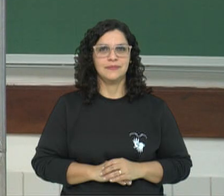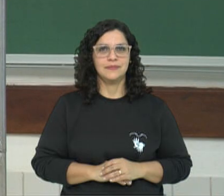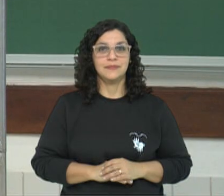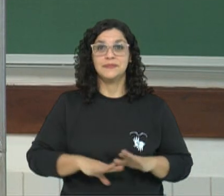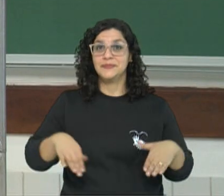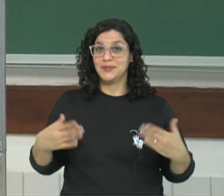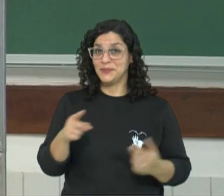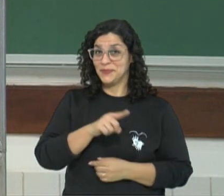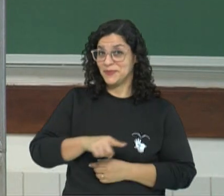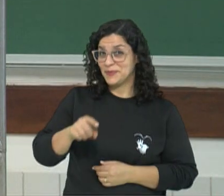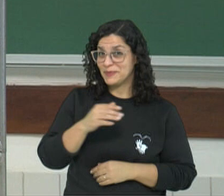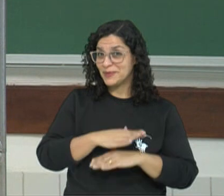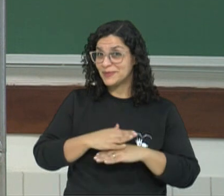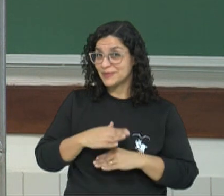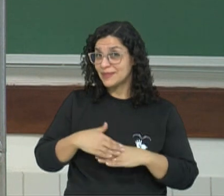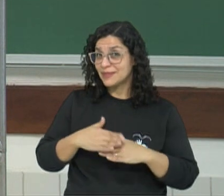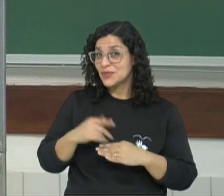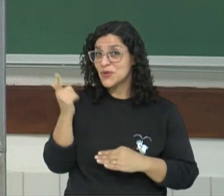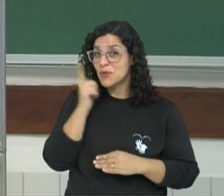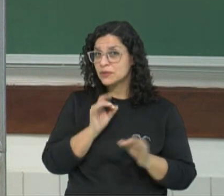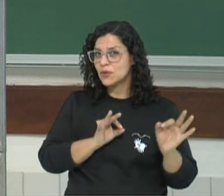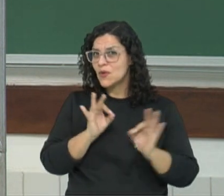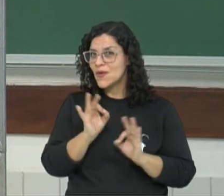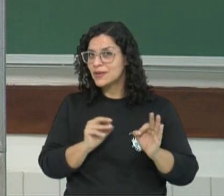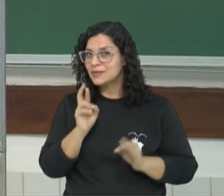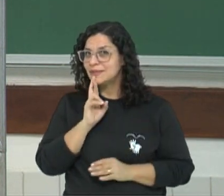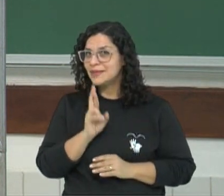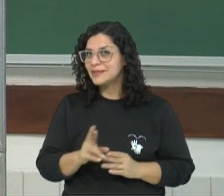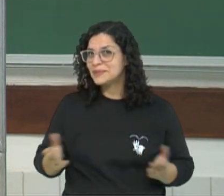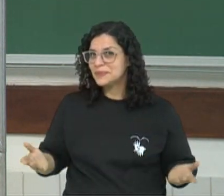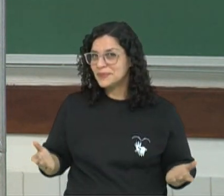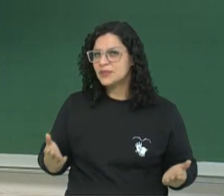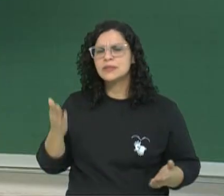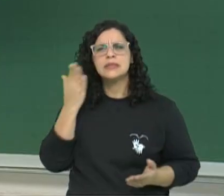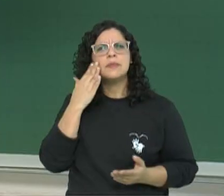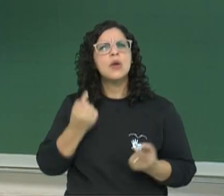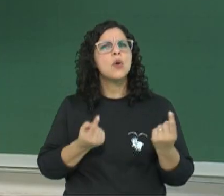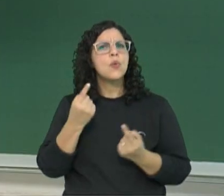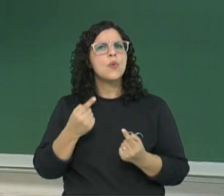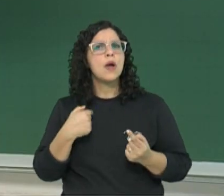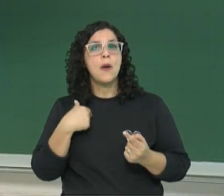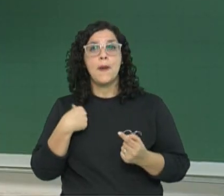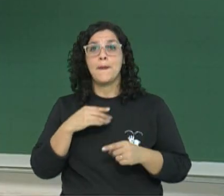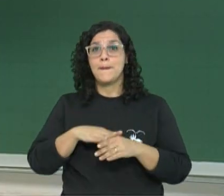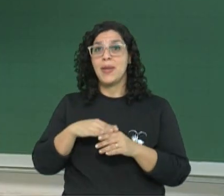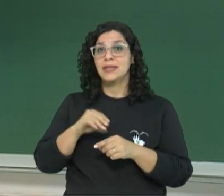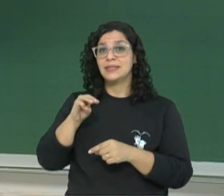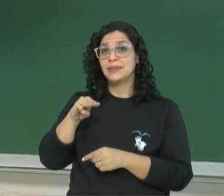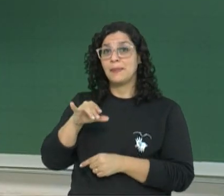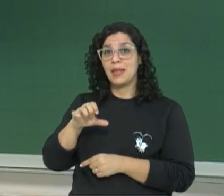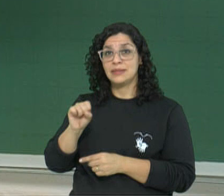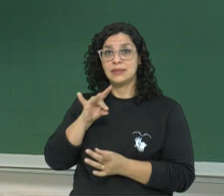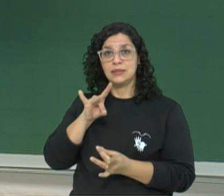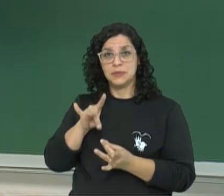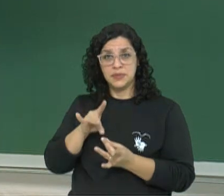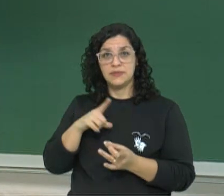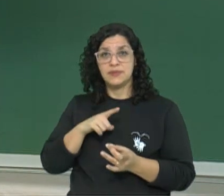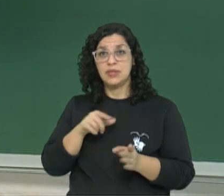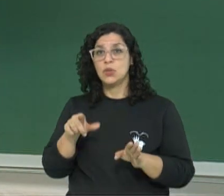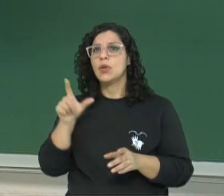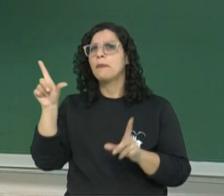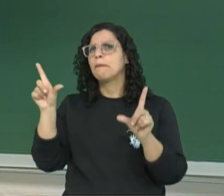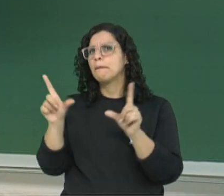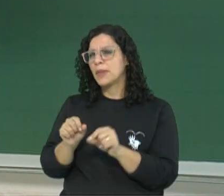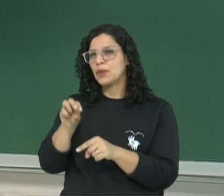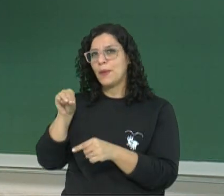E aí, meus queridos, conseguiram colocar em ordem essa questão? Saber qual é o objeto que tem a maior massa específica e o objeto que tem a